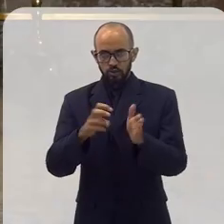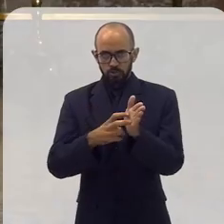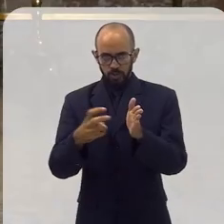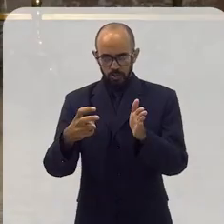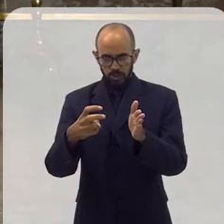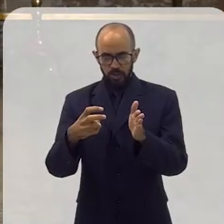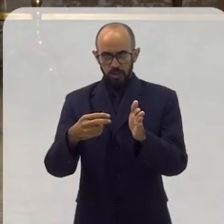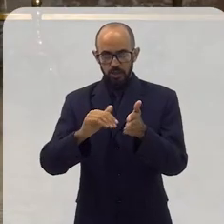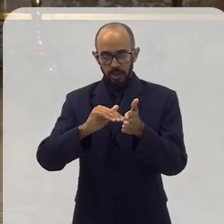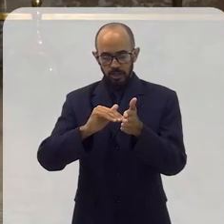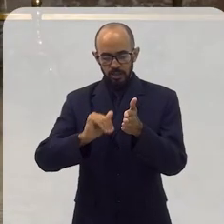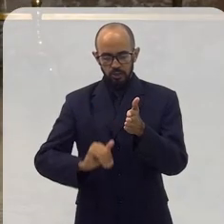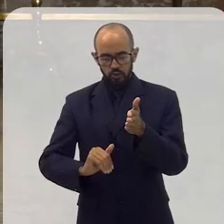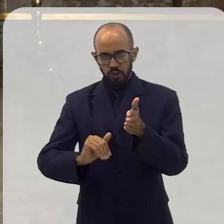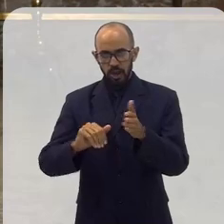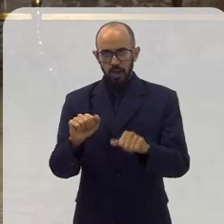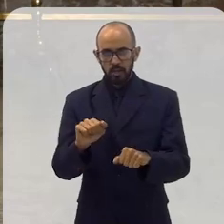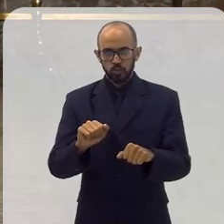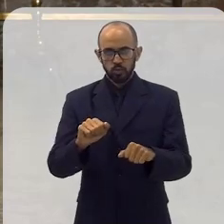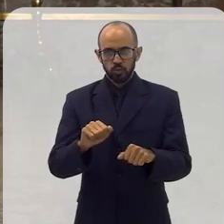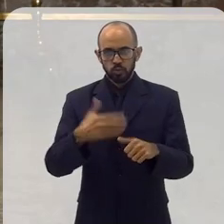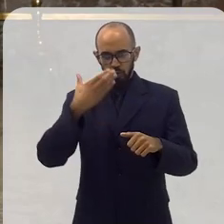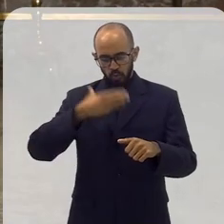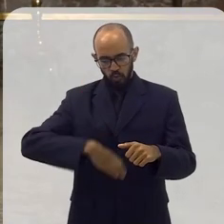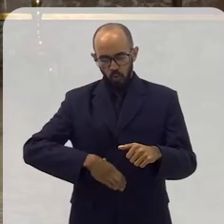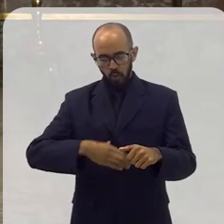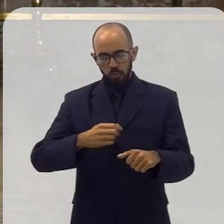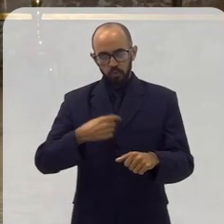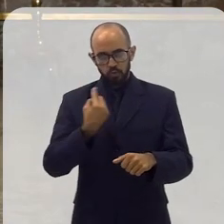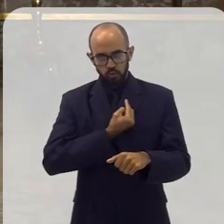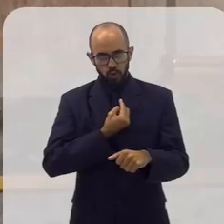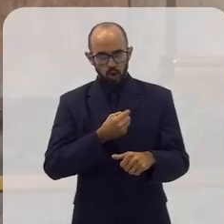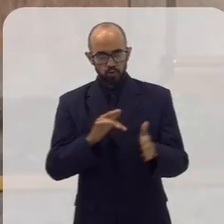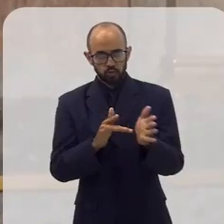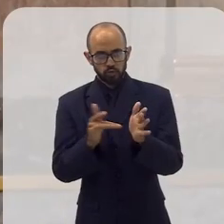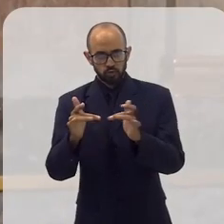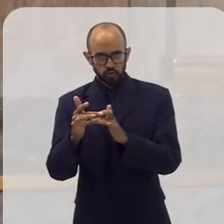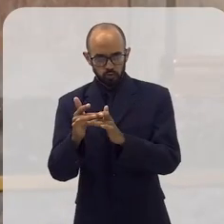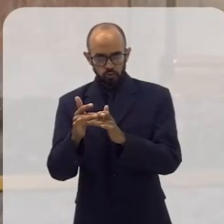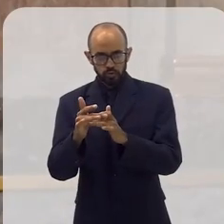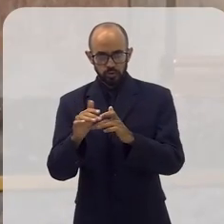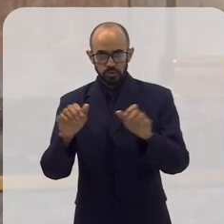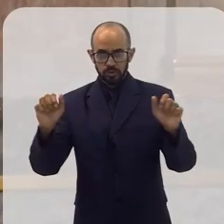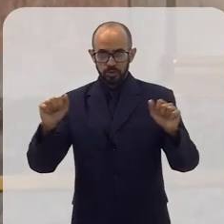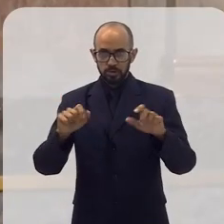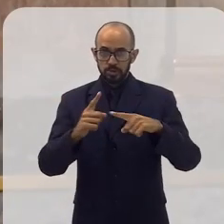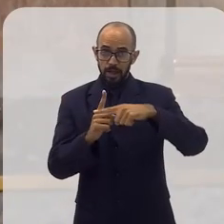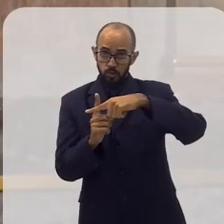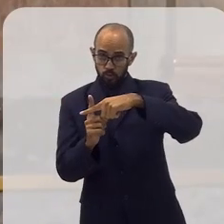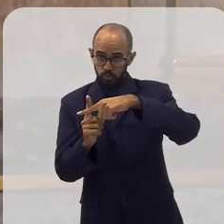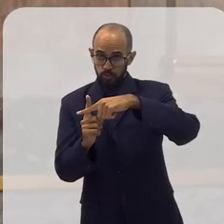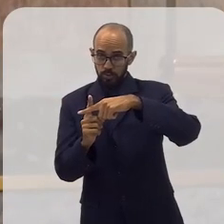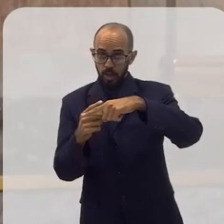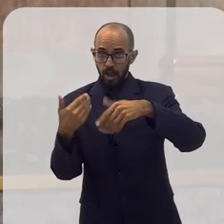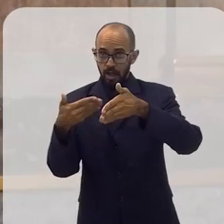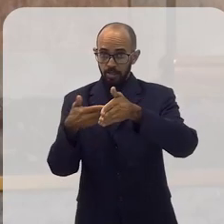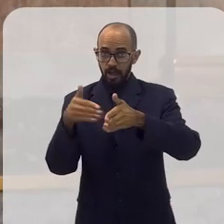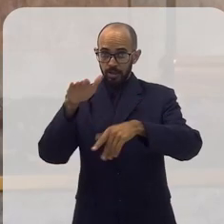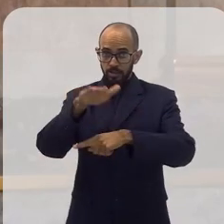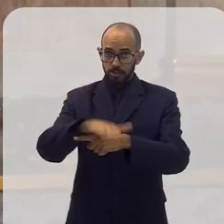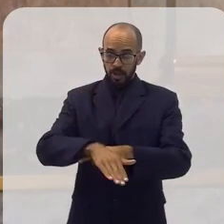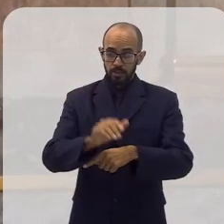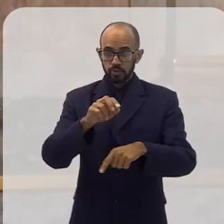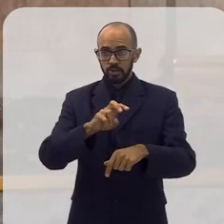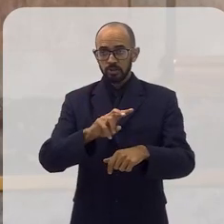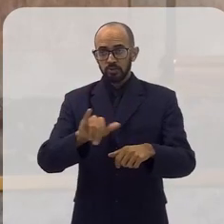e a retirada do corpo de Nosso Senhor da cruz até chegar para a parte